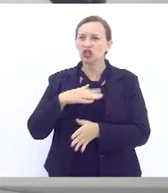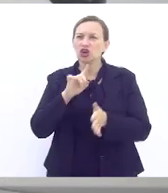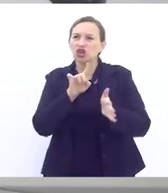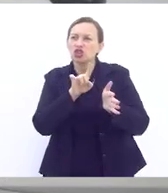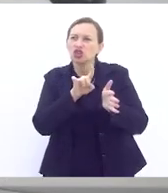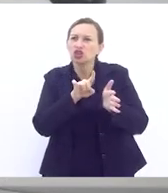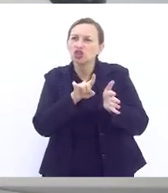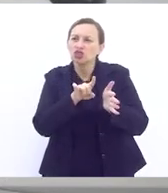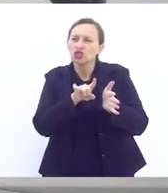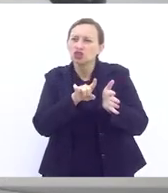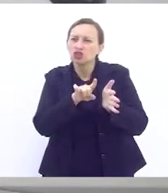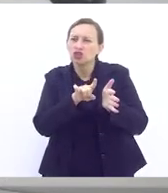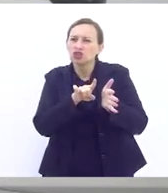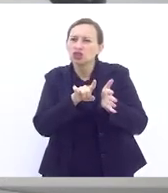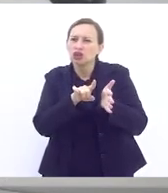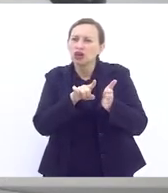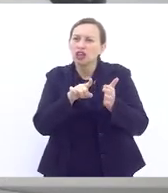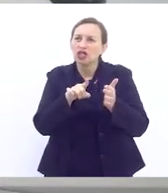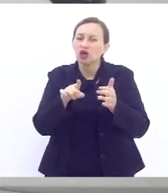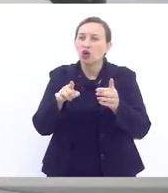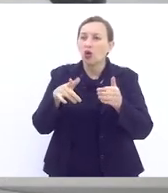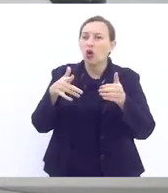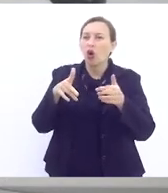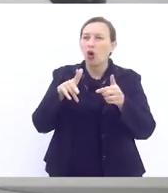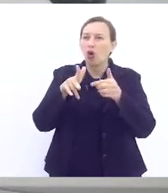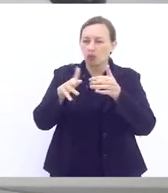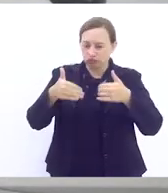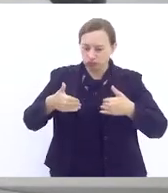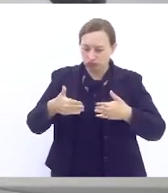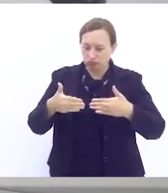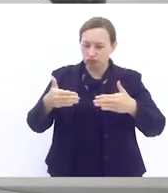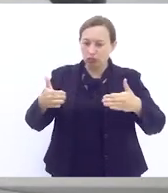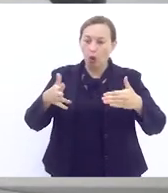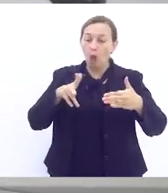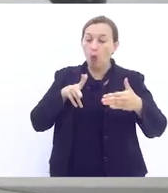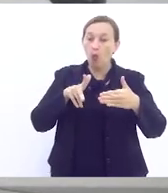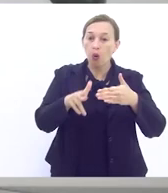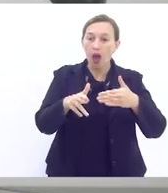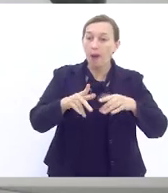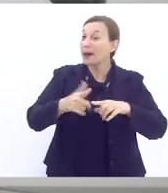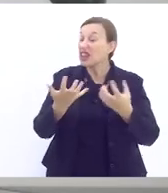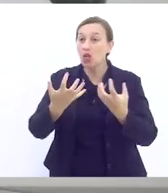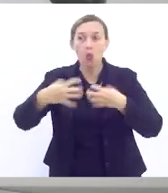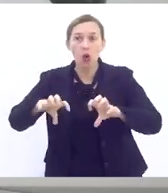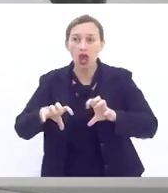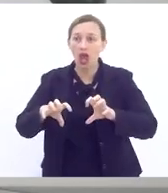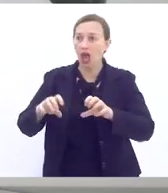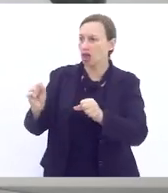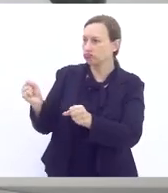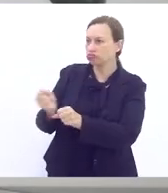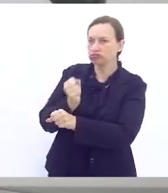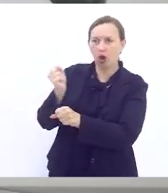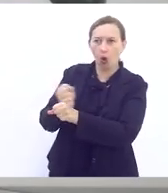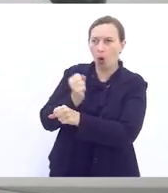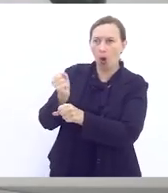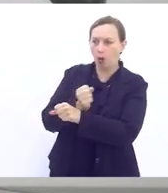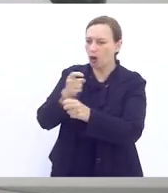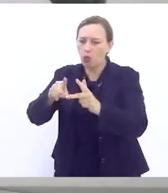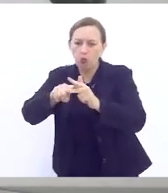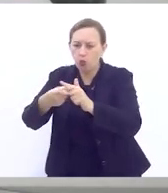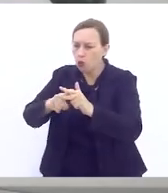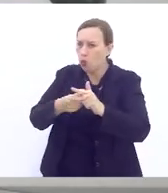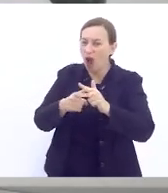a fita aí de inauguração mas ninguém quer fazer manutenção que acha que é gastar dinheiro à toa